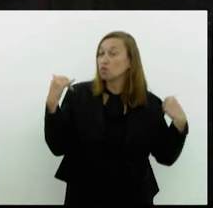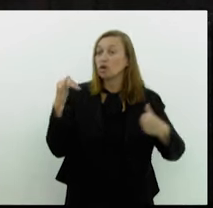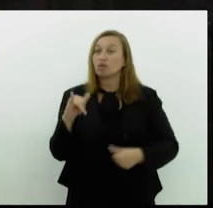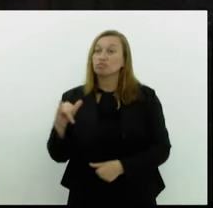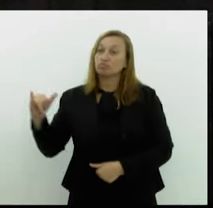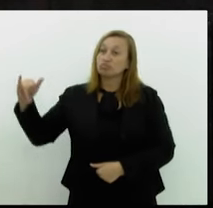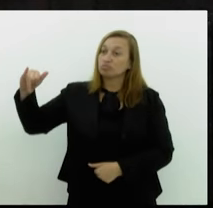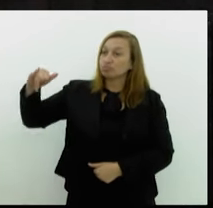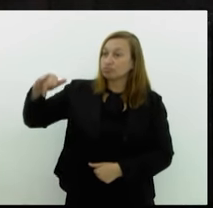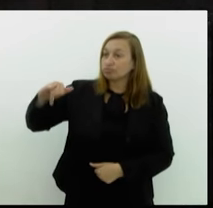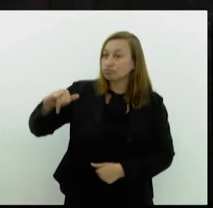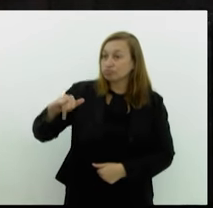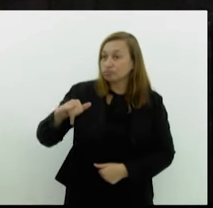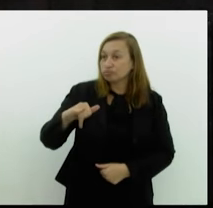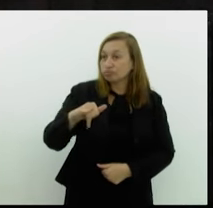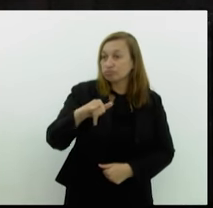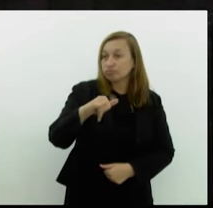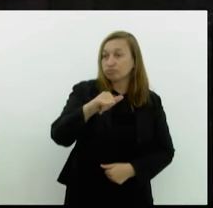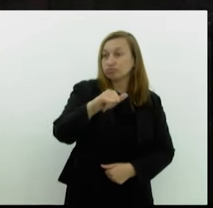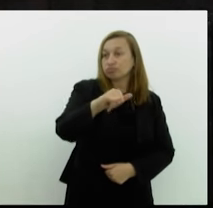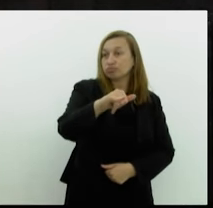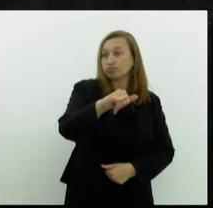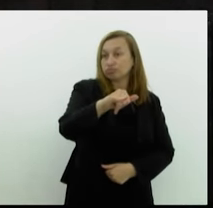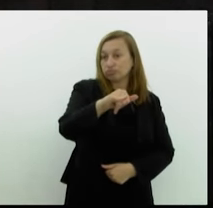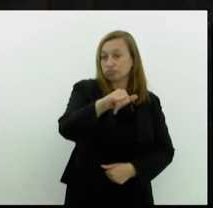aeronaves executivas,